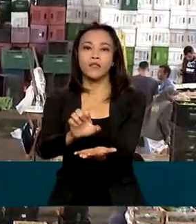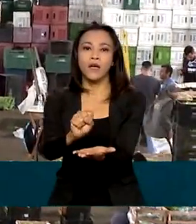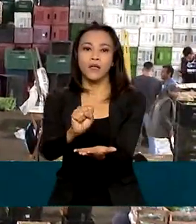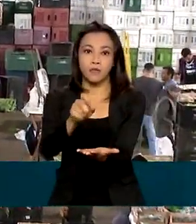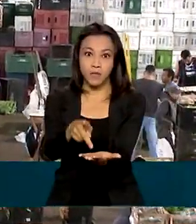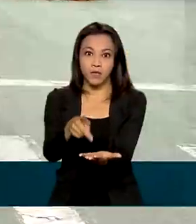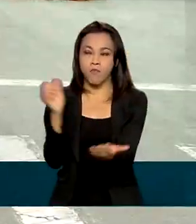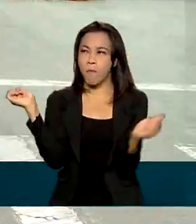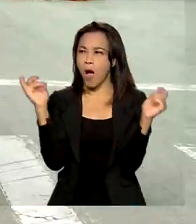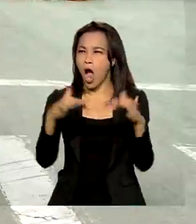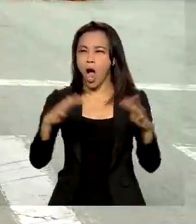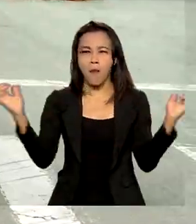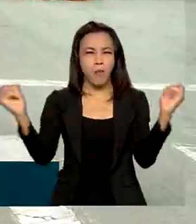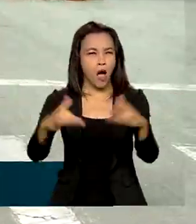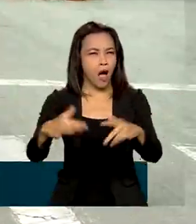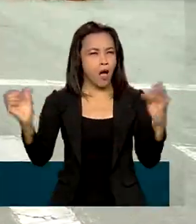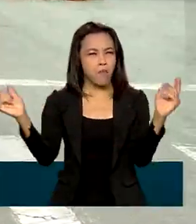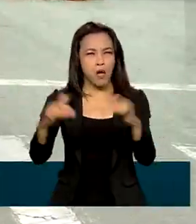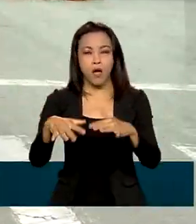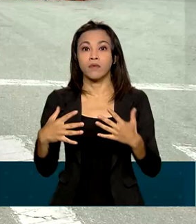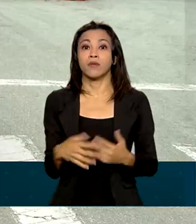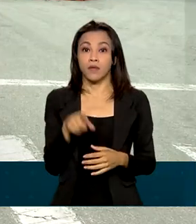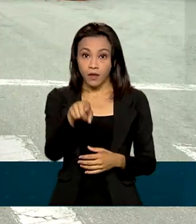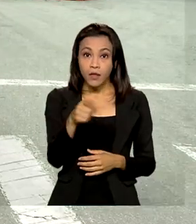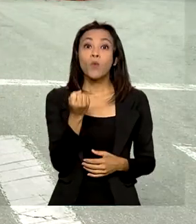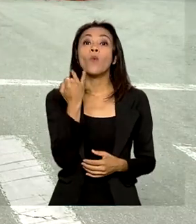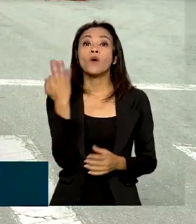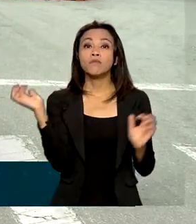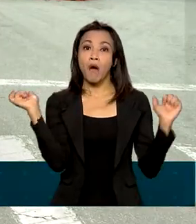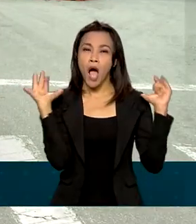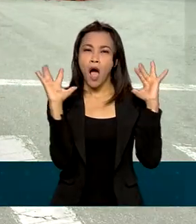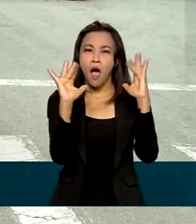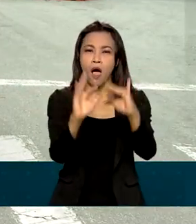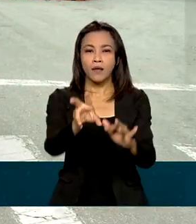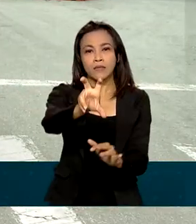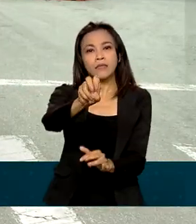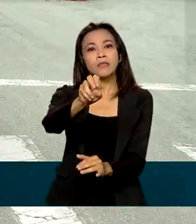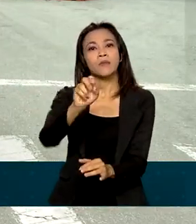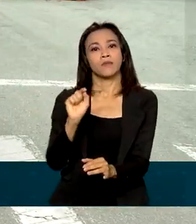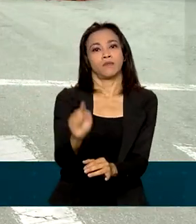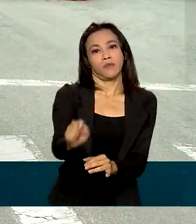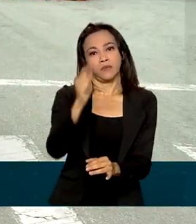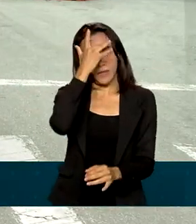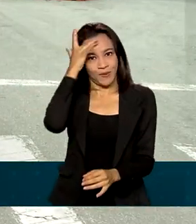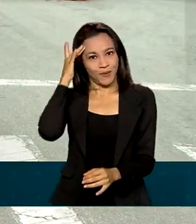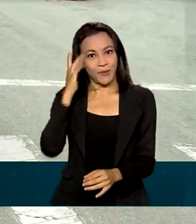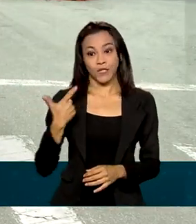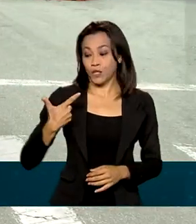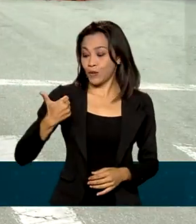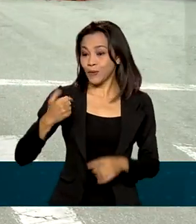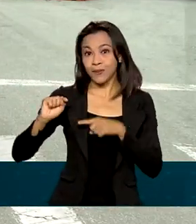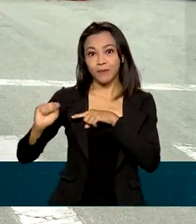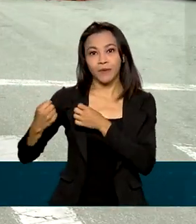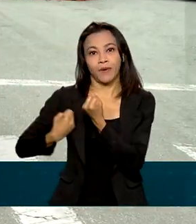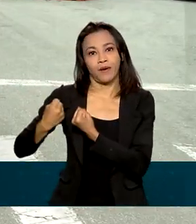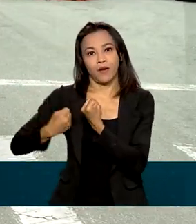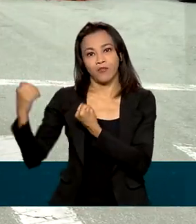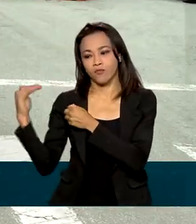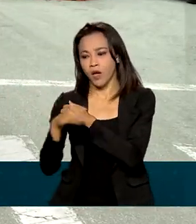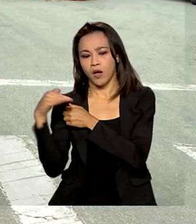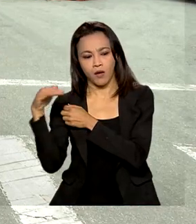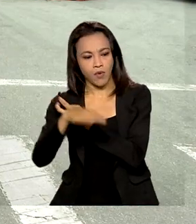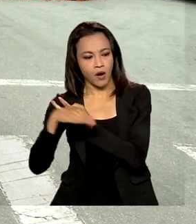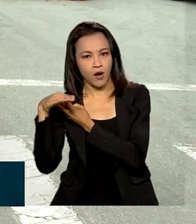movimento é grande. Em média, circulam todos os dias 50 mil pessoas e cerca de 12 mil veículos por aqui. E